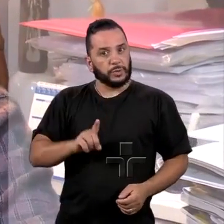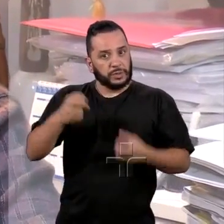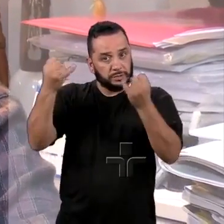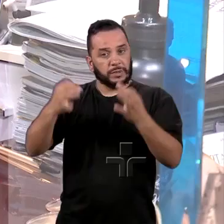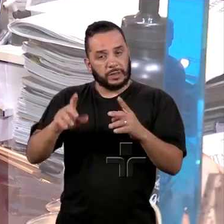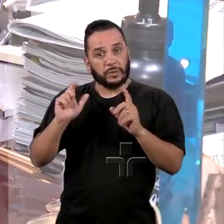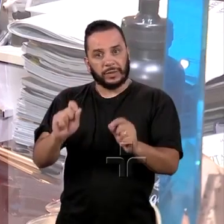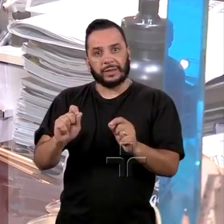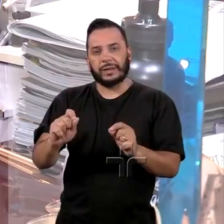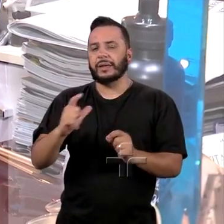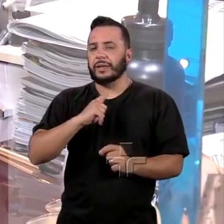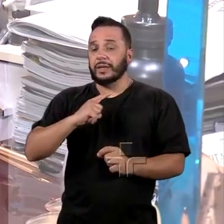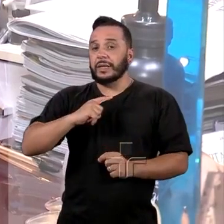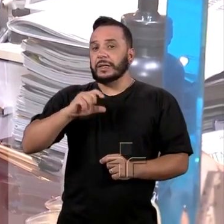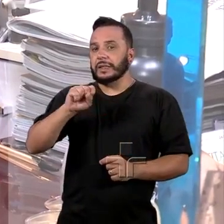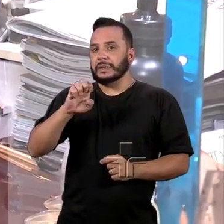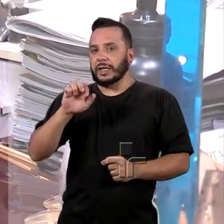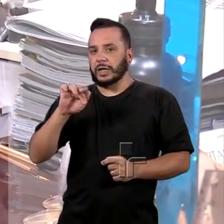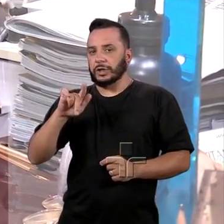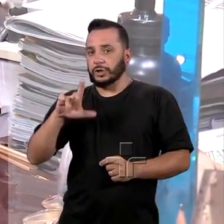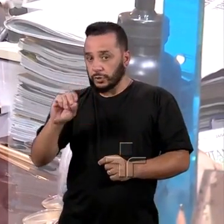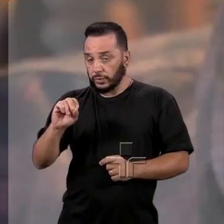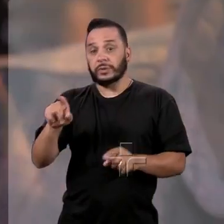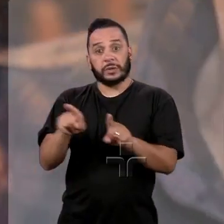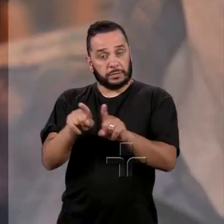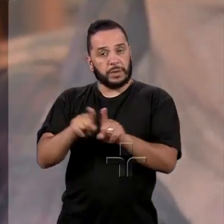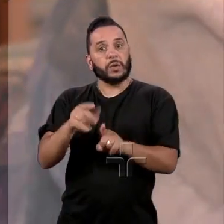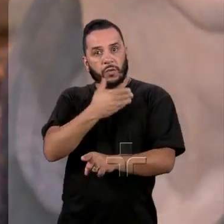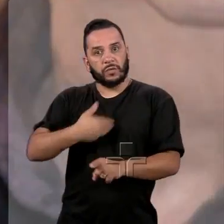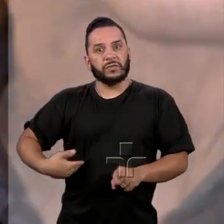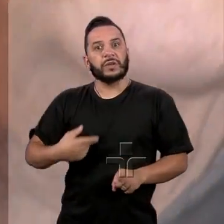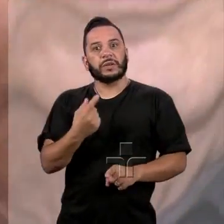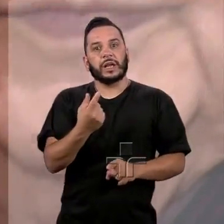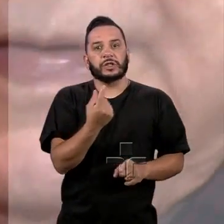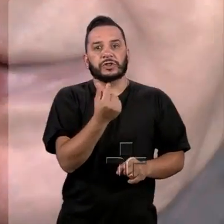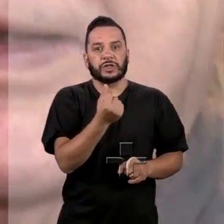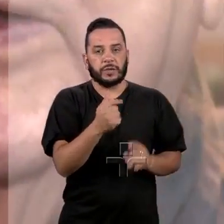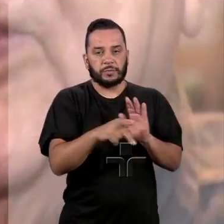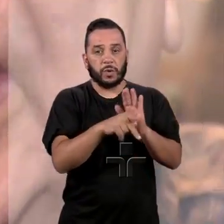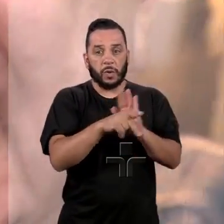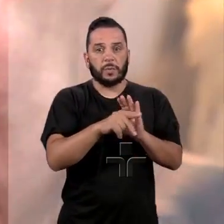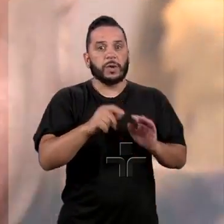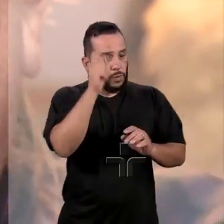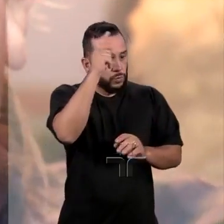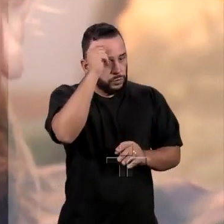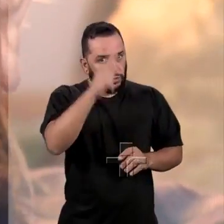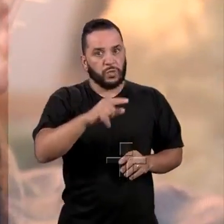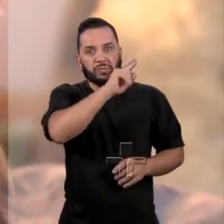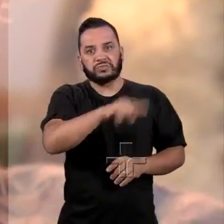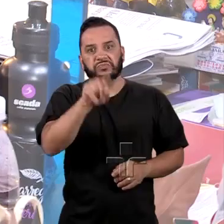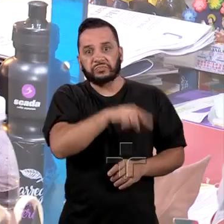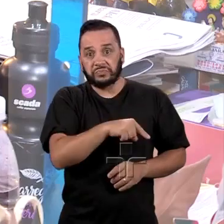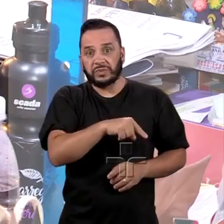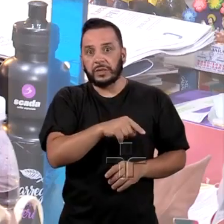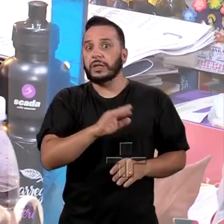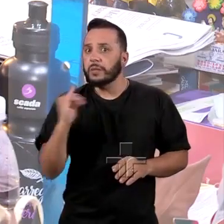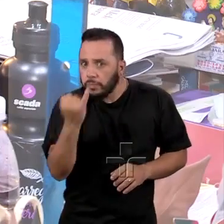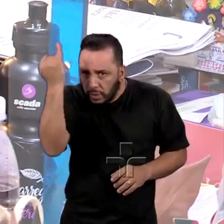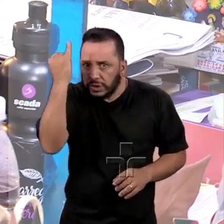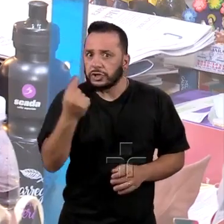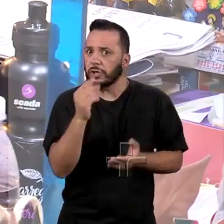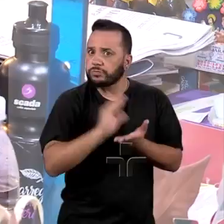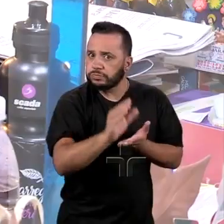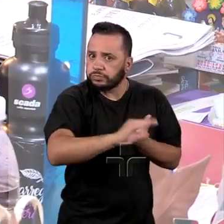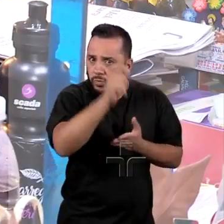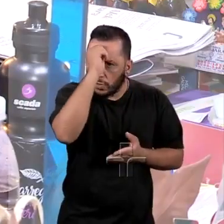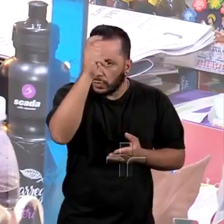da medida, o governo tentou retirar toda a verba destinada à cultura. Ele fala da importância do investimento no setor. Fica parecendo que